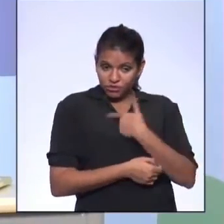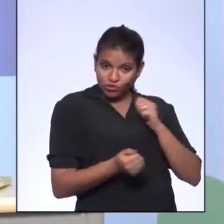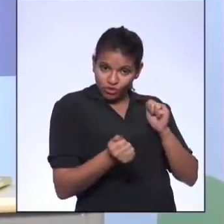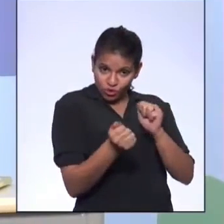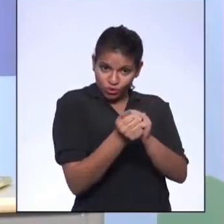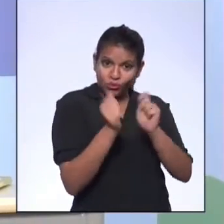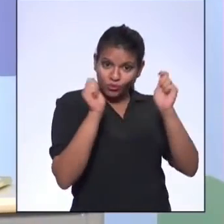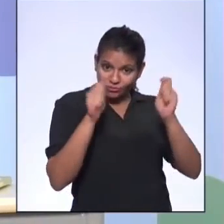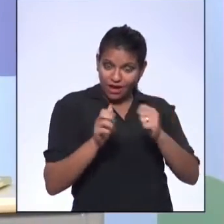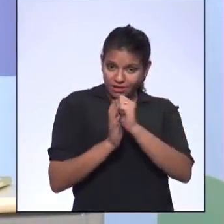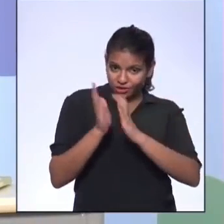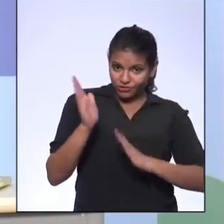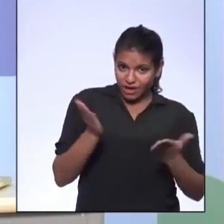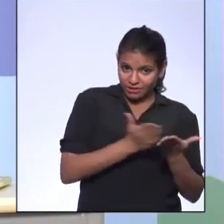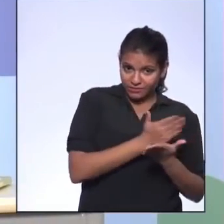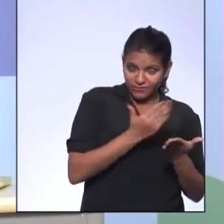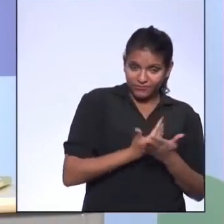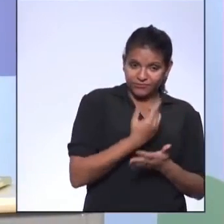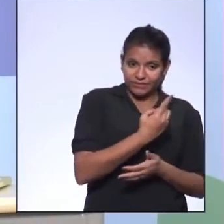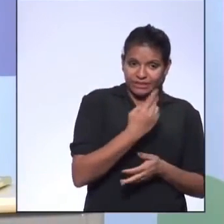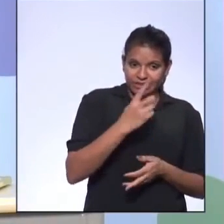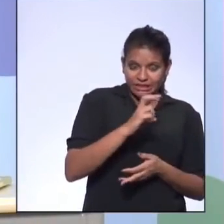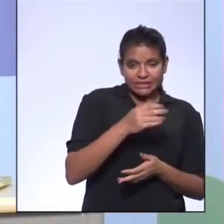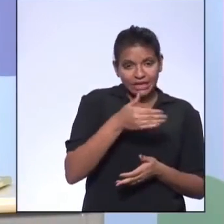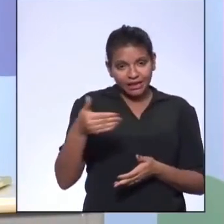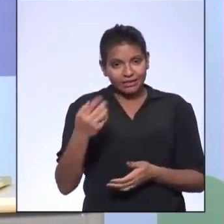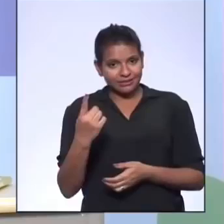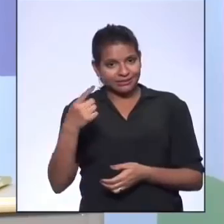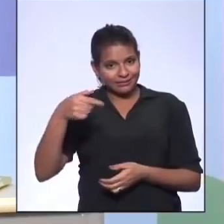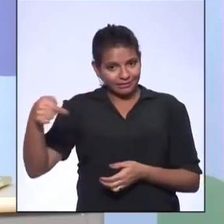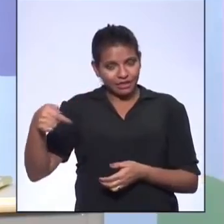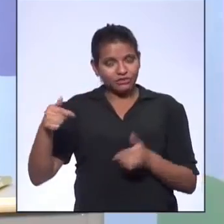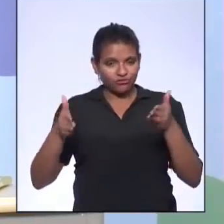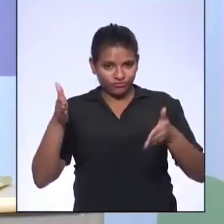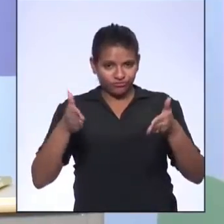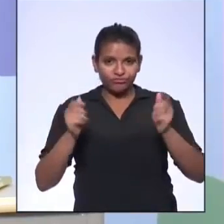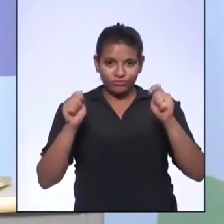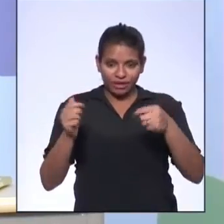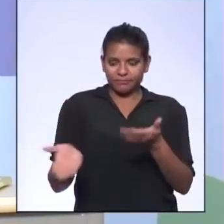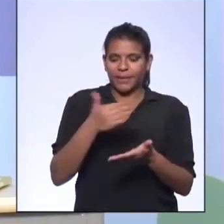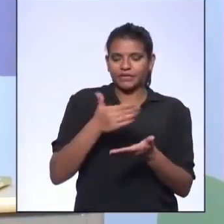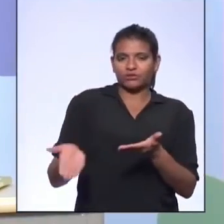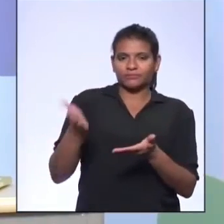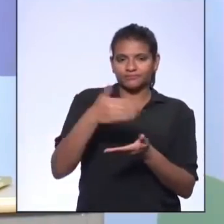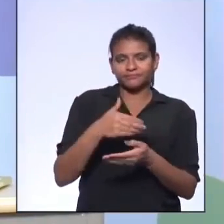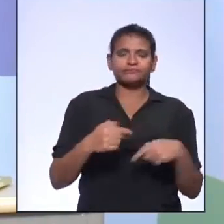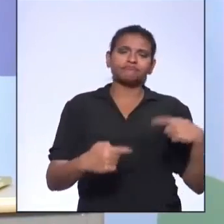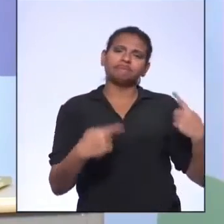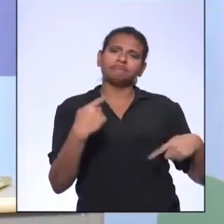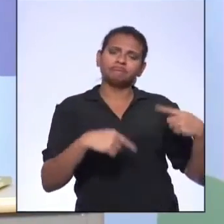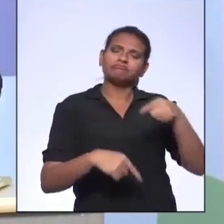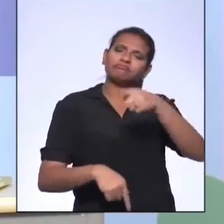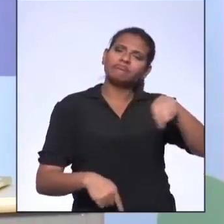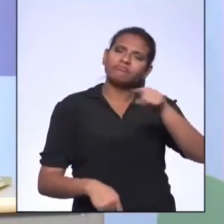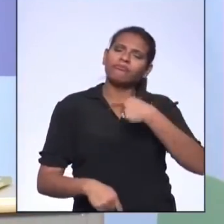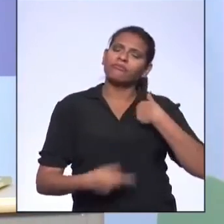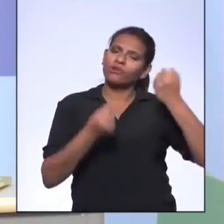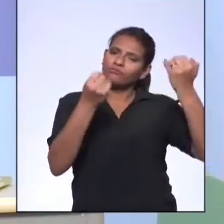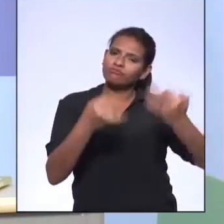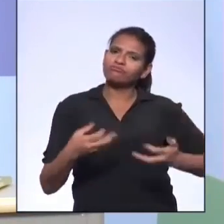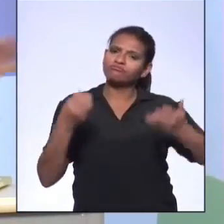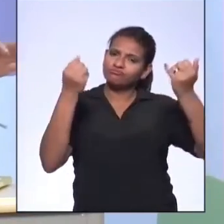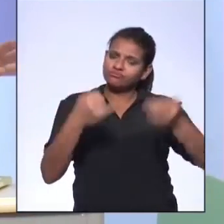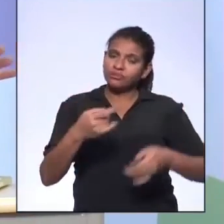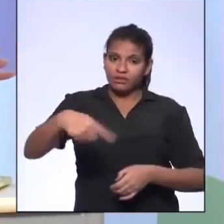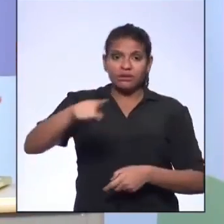as atividades da página 115 a 117. Toda essa discussão é para preparar vocês, retomar conhecimentos para que a gente consiga